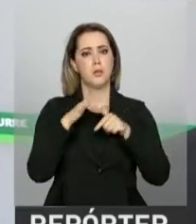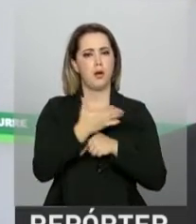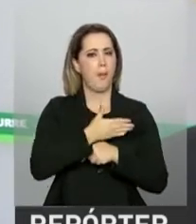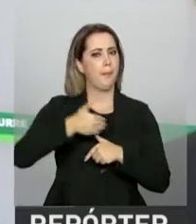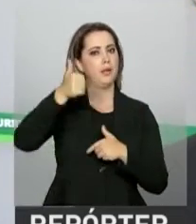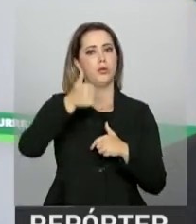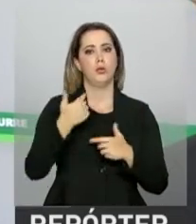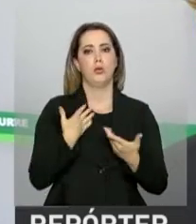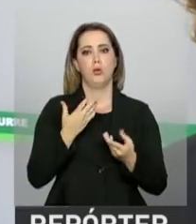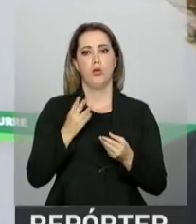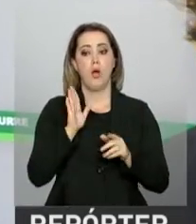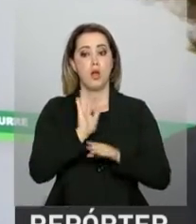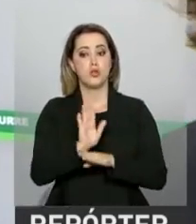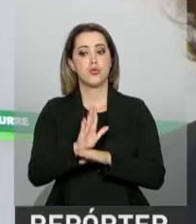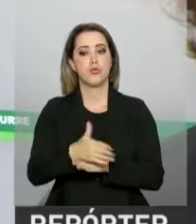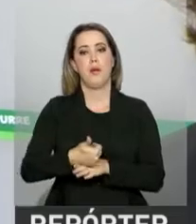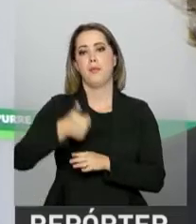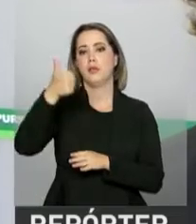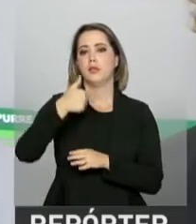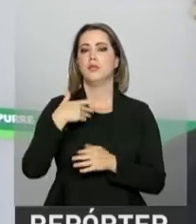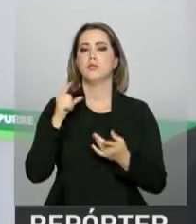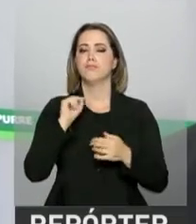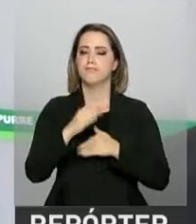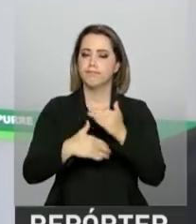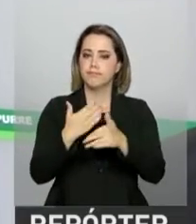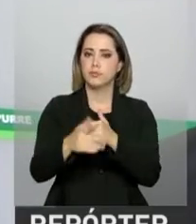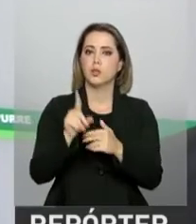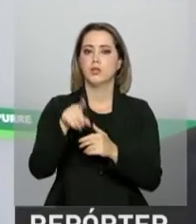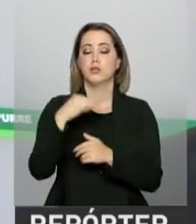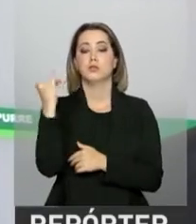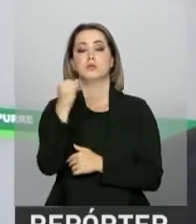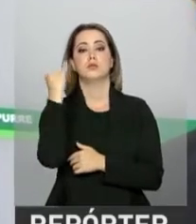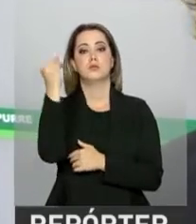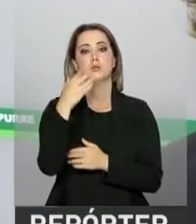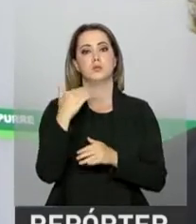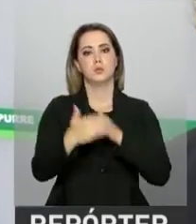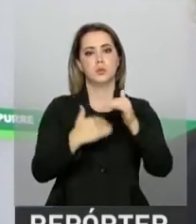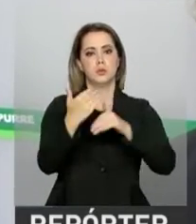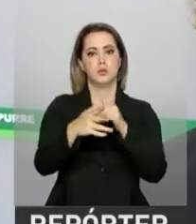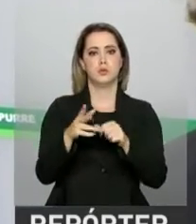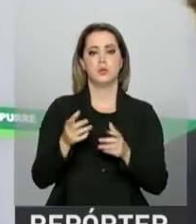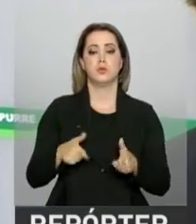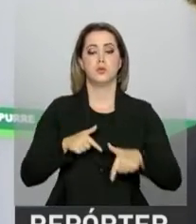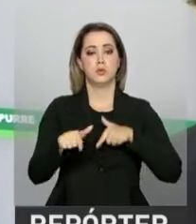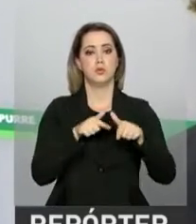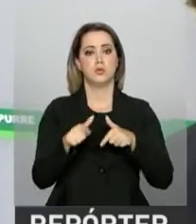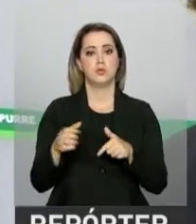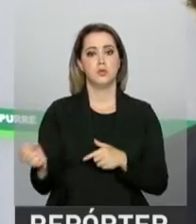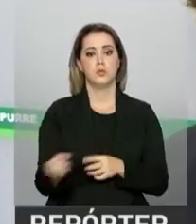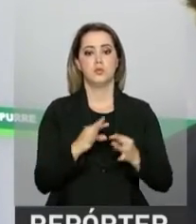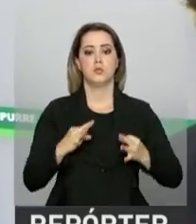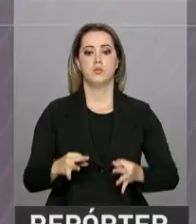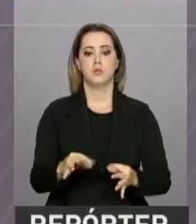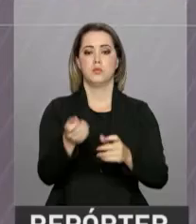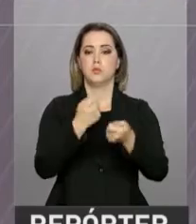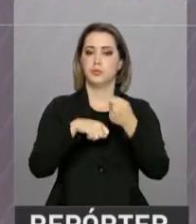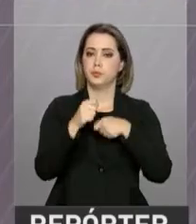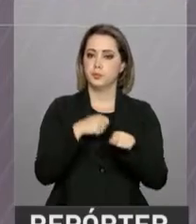melhor, intervir mais e ajudar nesse segmento que é tão relevante para o crescimento dos empregos e da inovação da economia